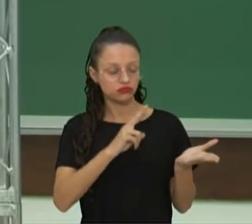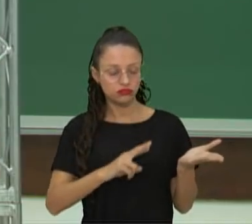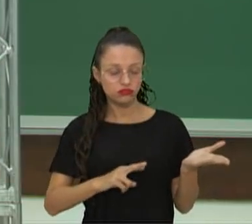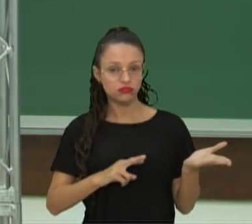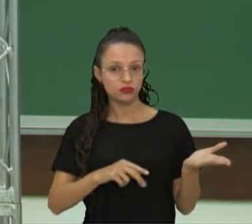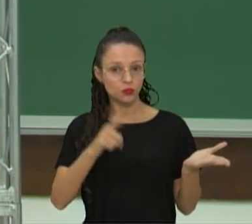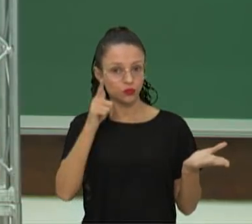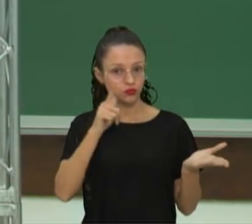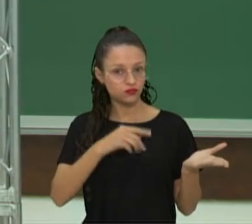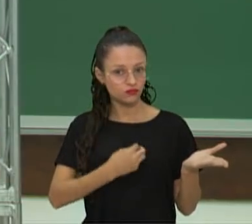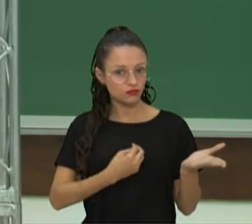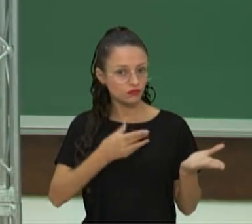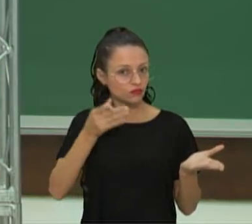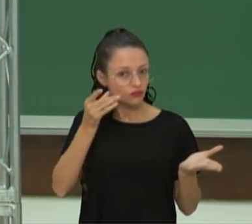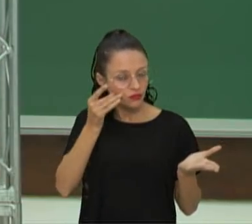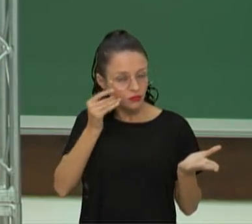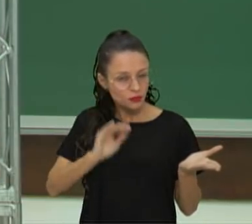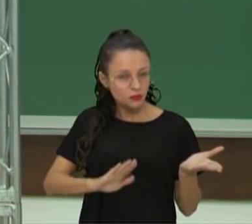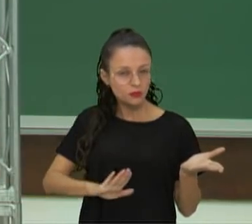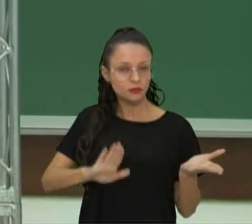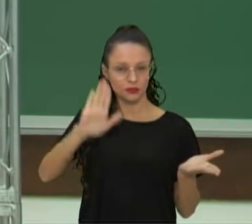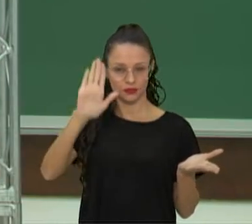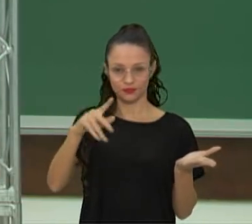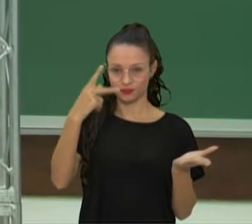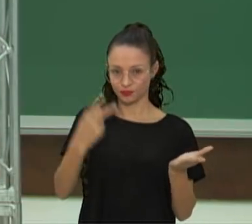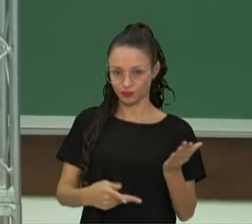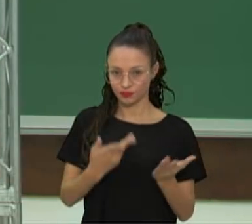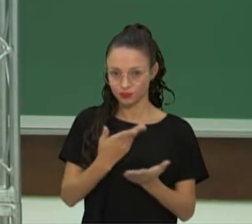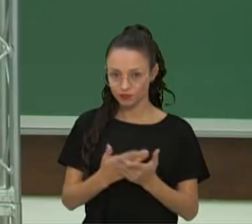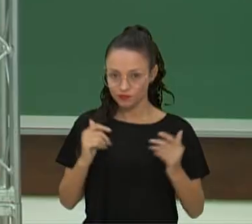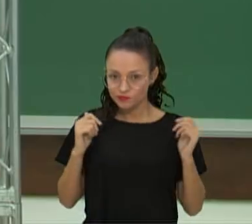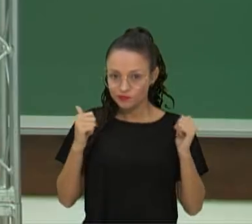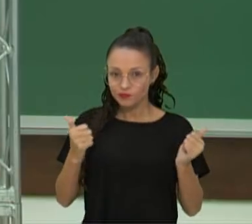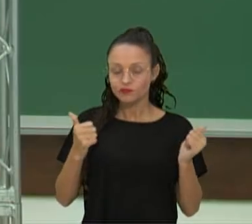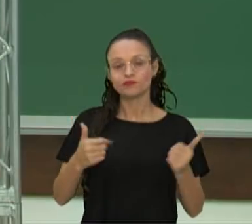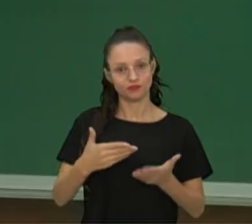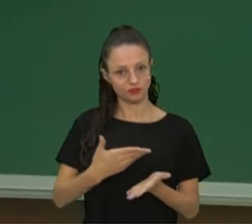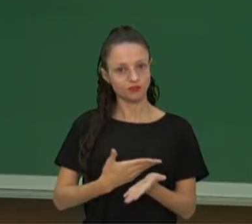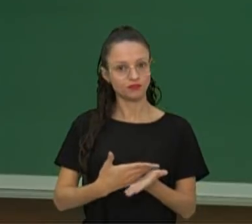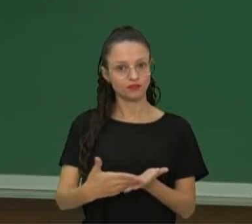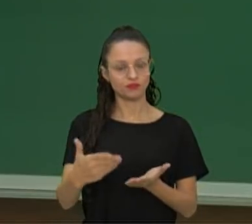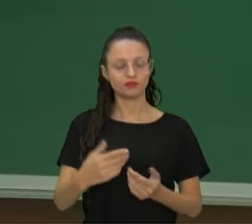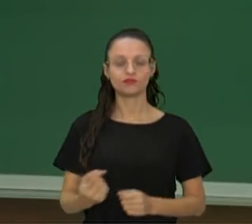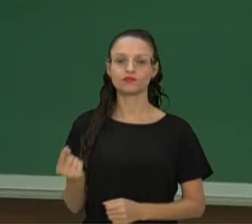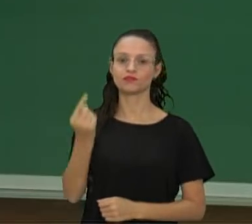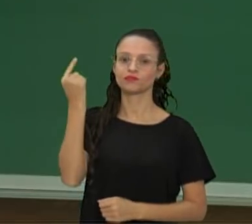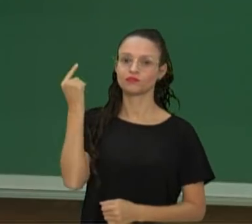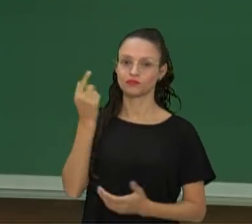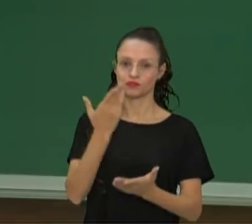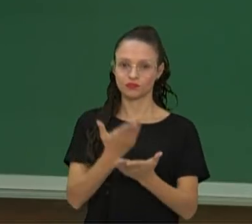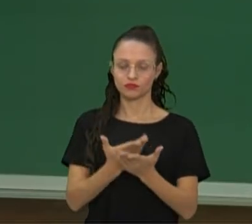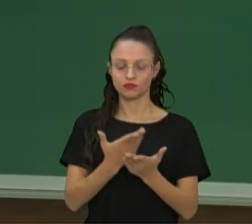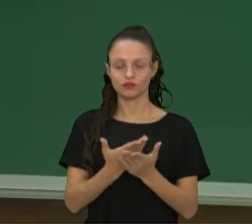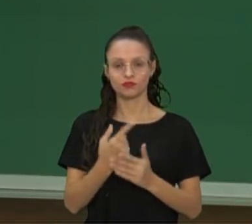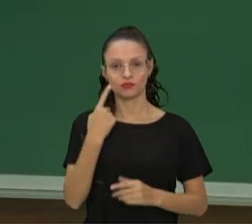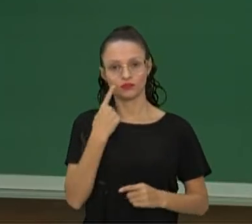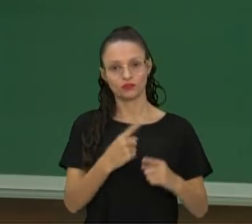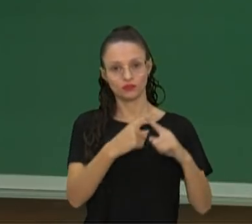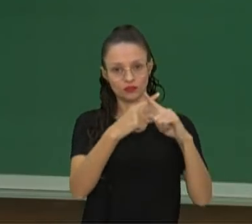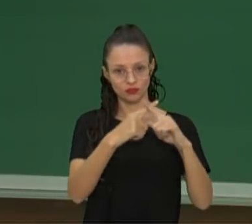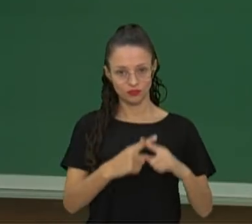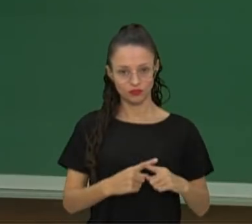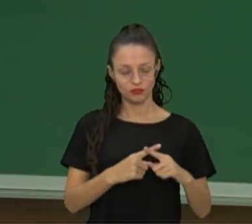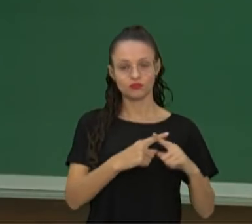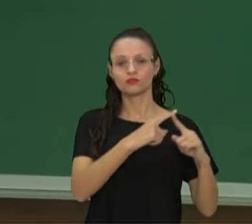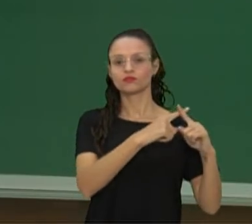para validar a sua presença nessa aula, tá bom? Vamos começar então. O que nós vimos anteriormente? Nós vimos multiplicação de